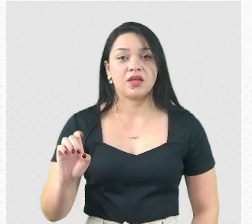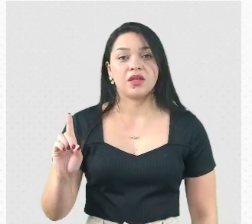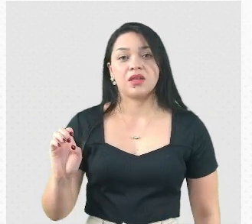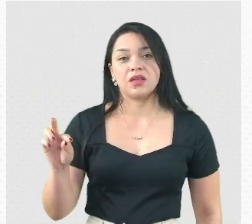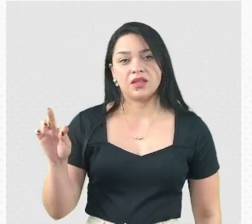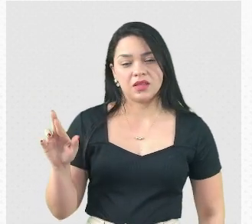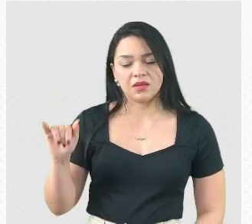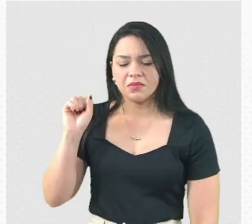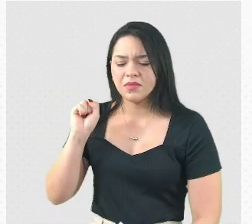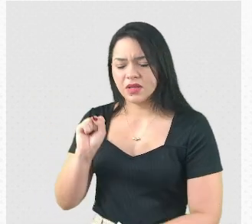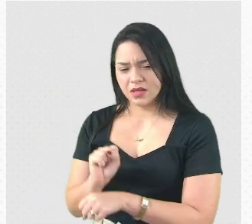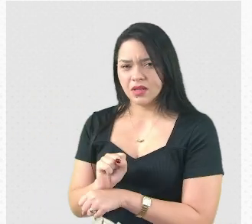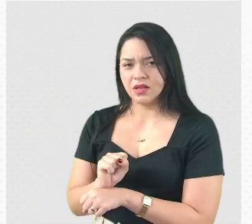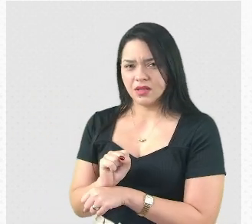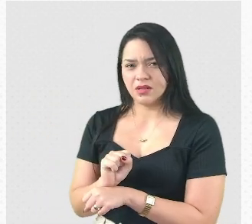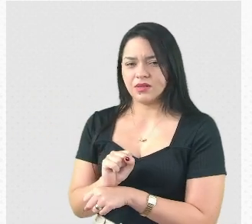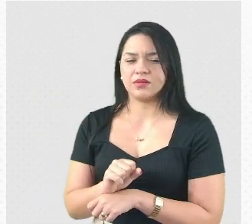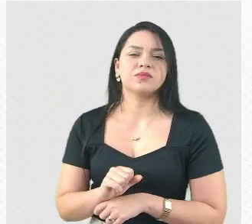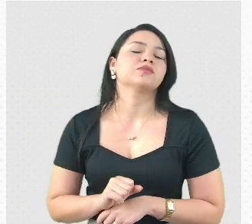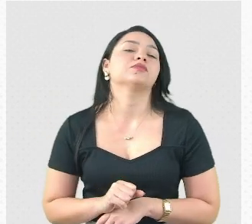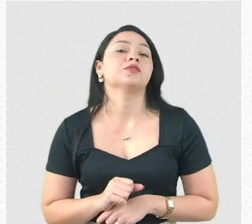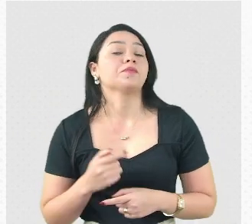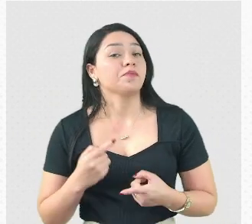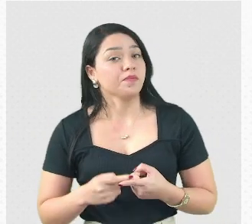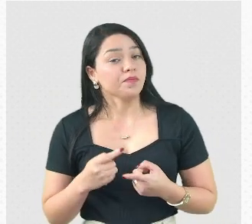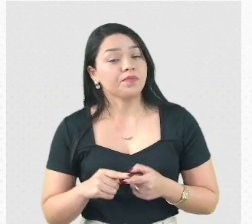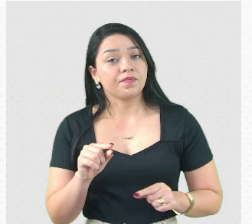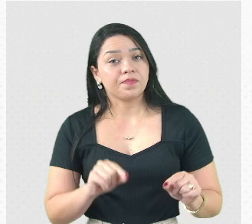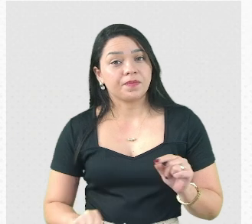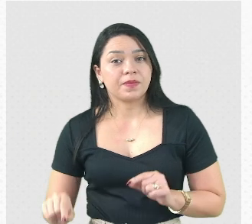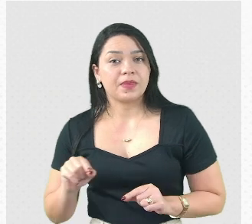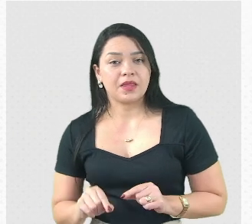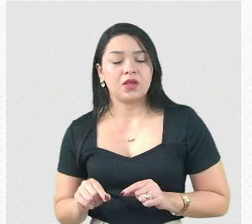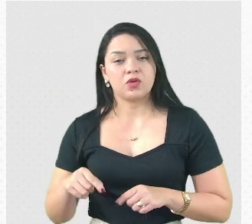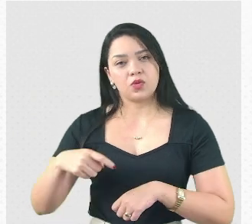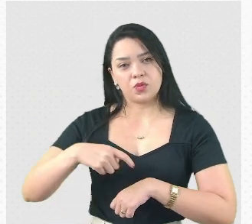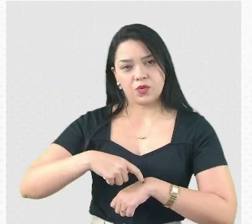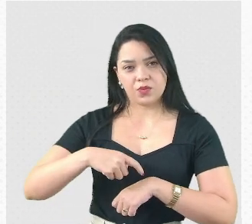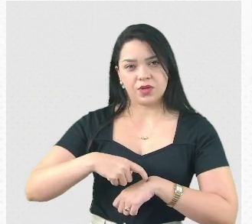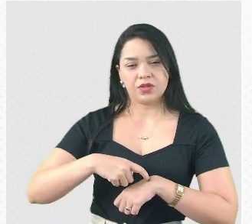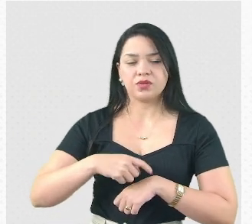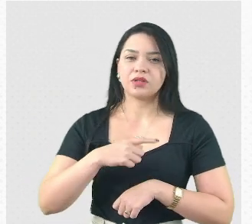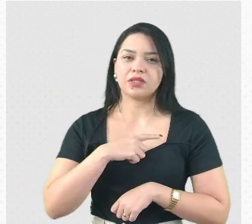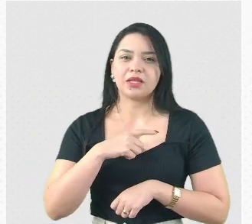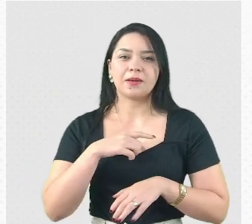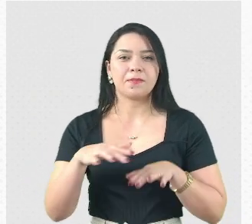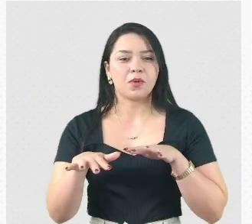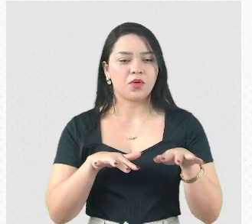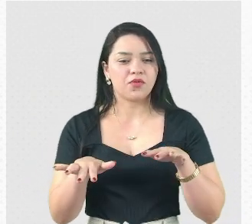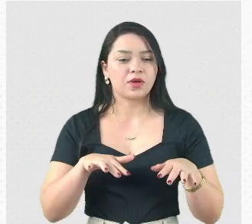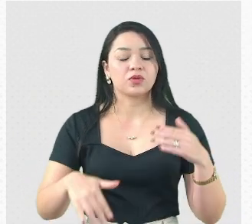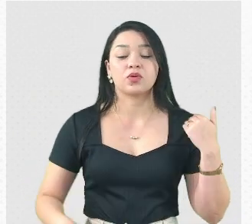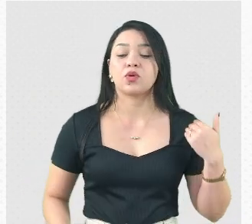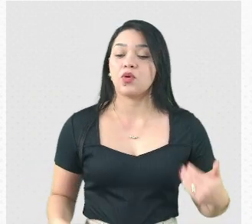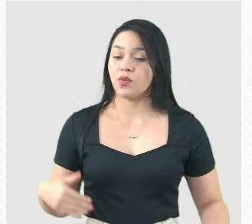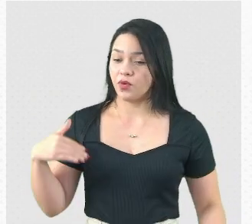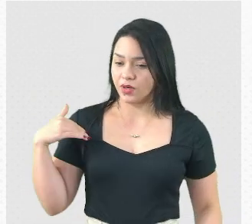nós deixarmos de ser sedentário, porque a partir do momento que existe movimento